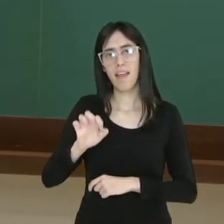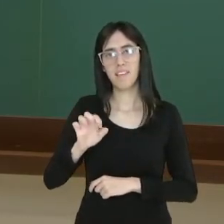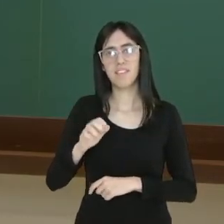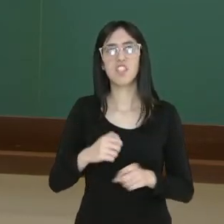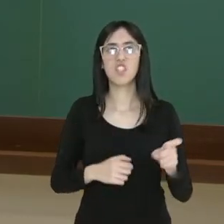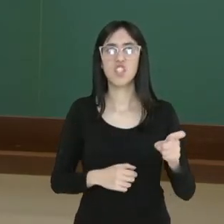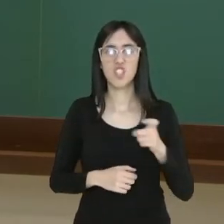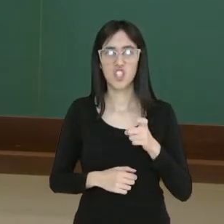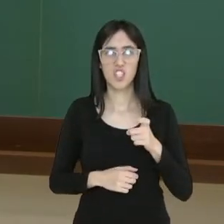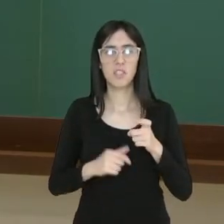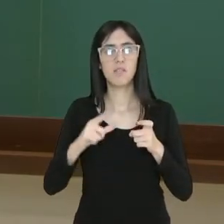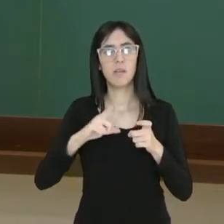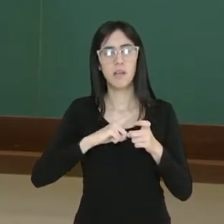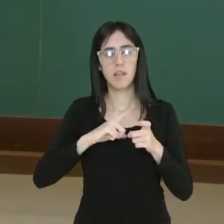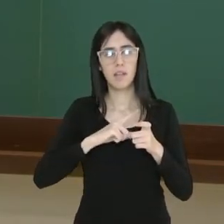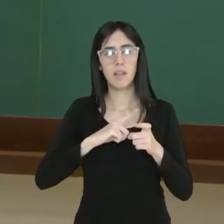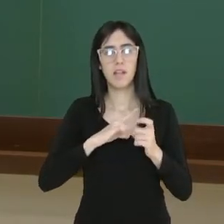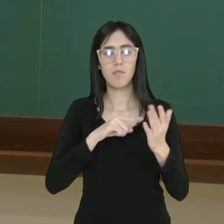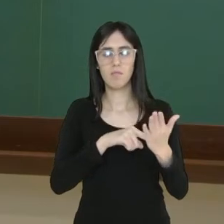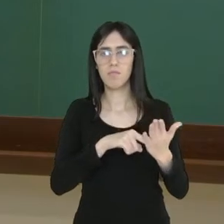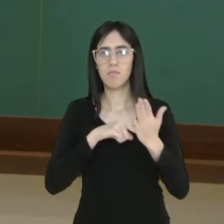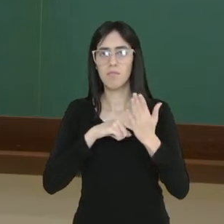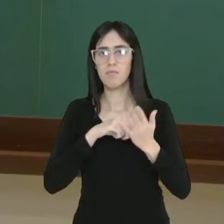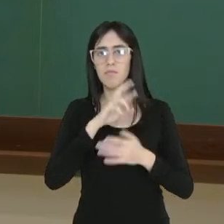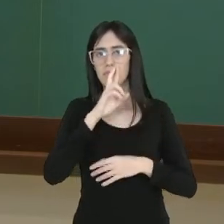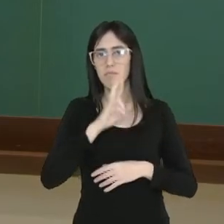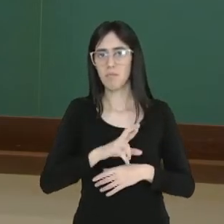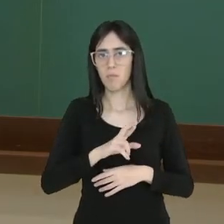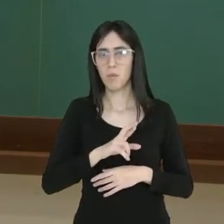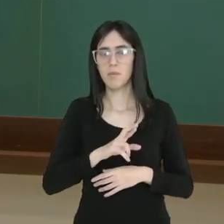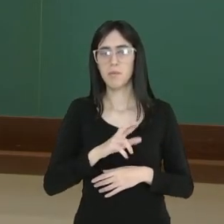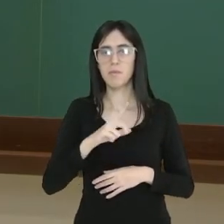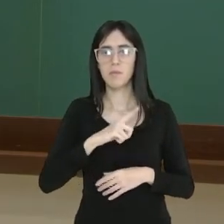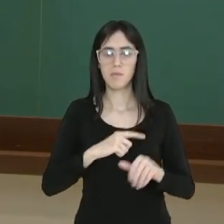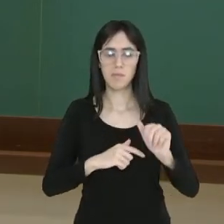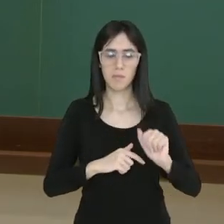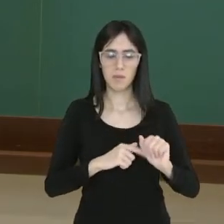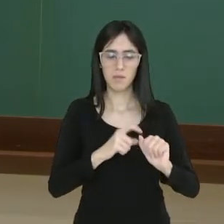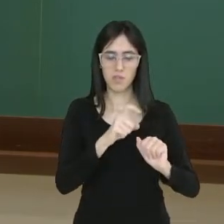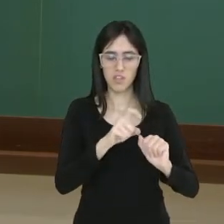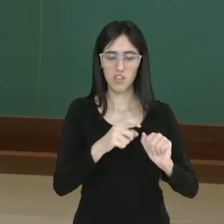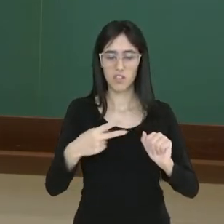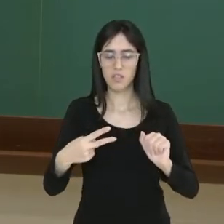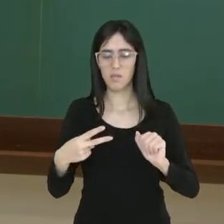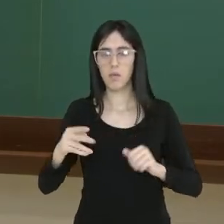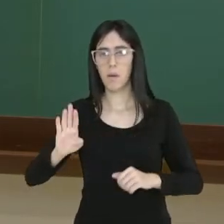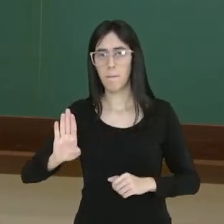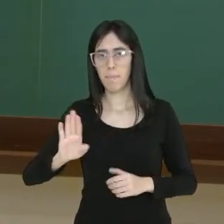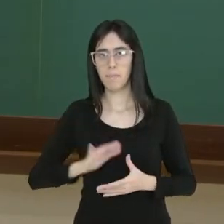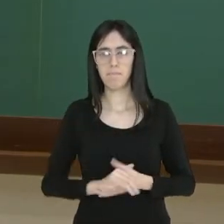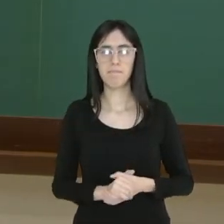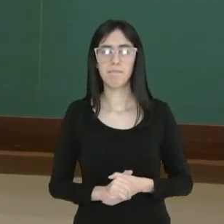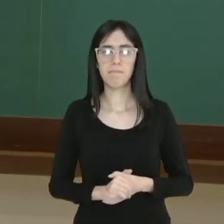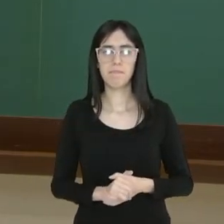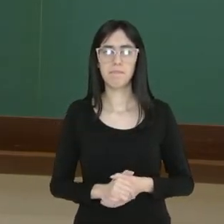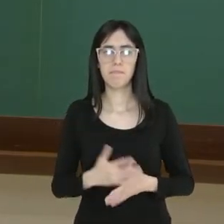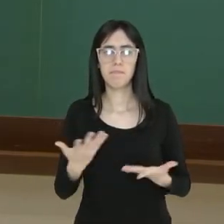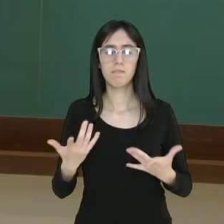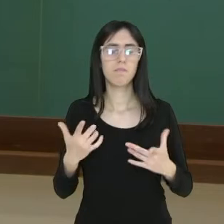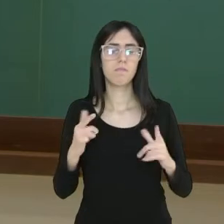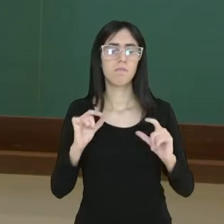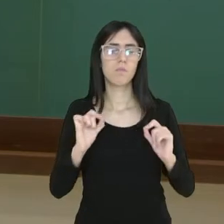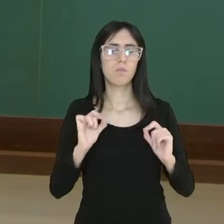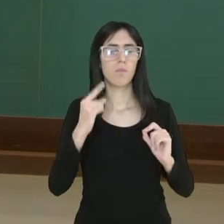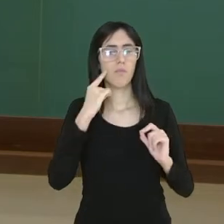x, que satisfaz a equação A elevado na x igual a B. Em linguagem